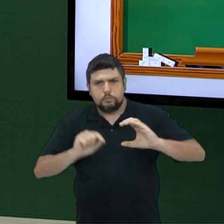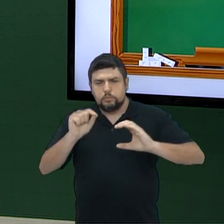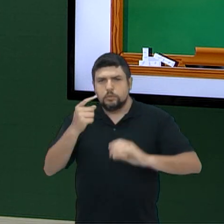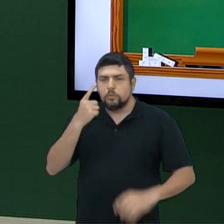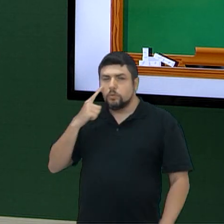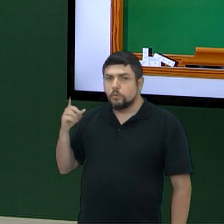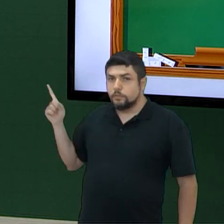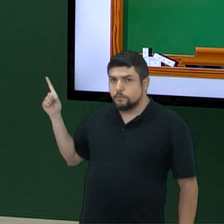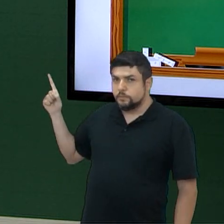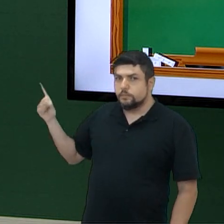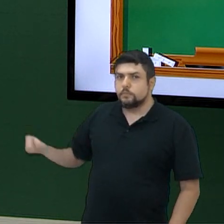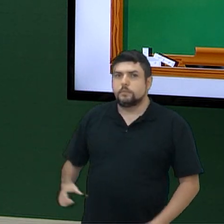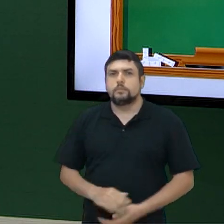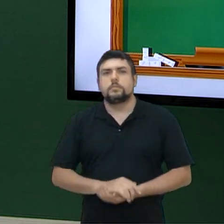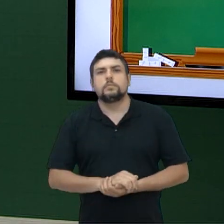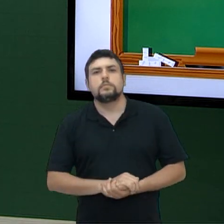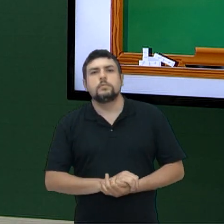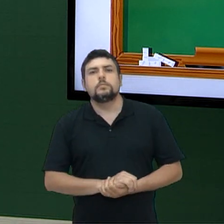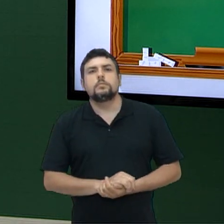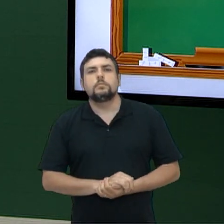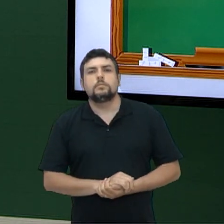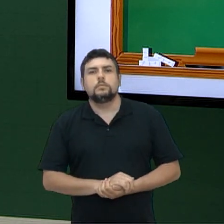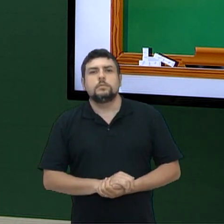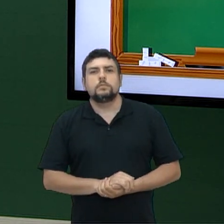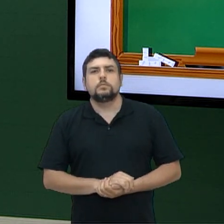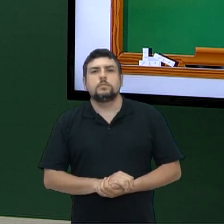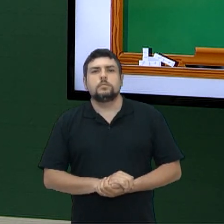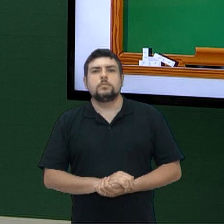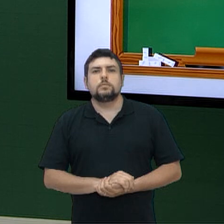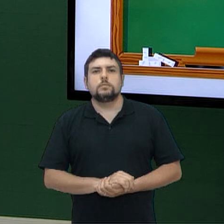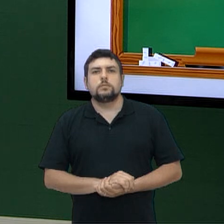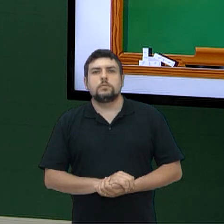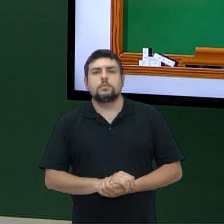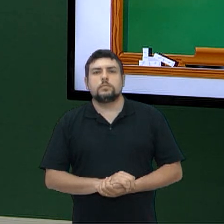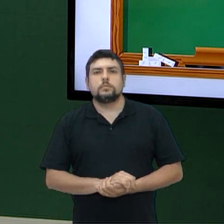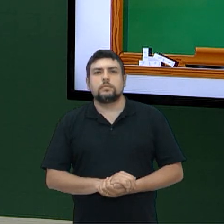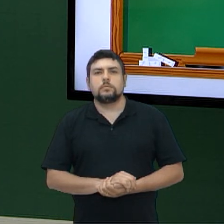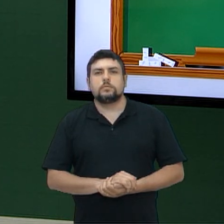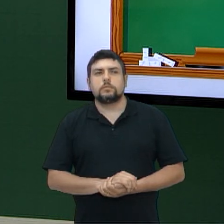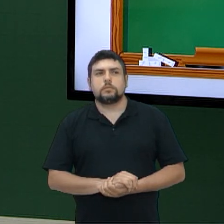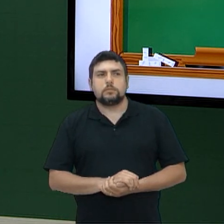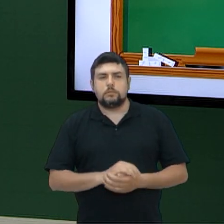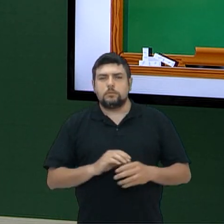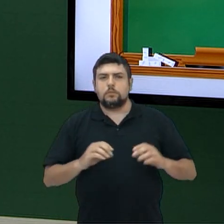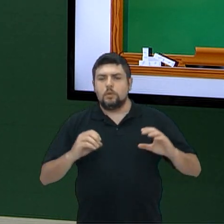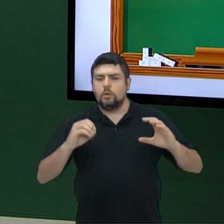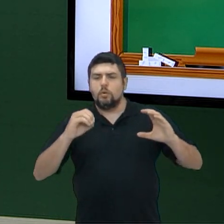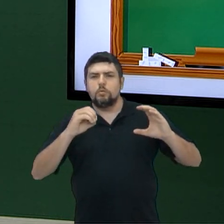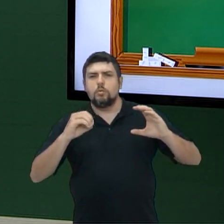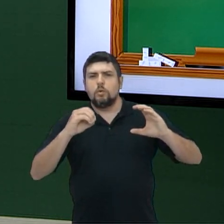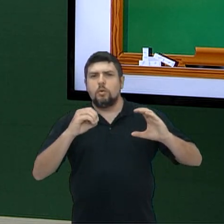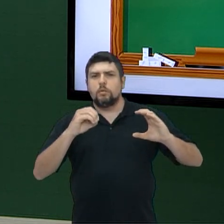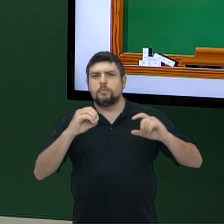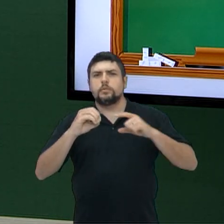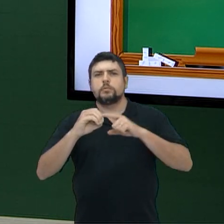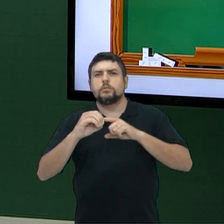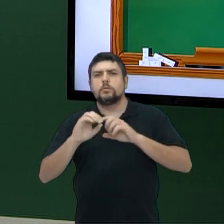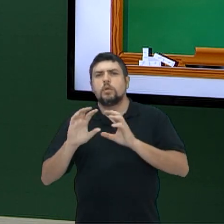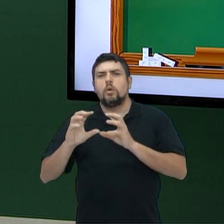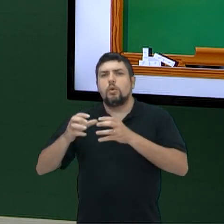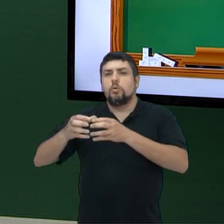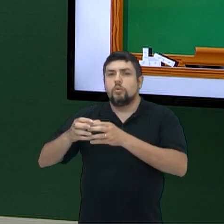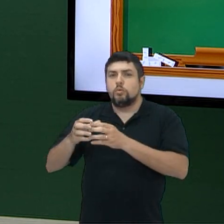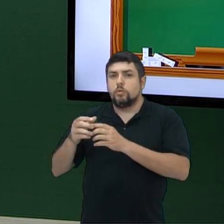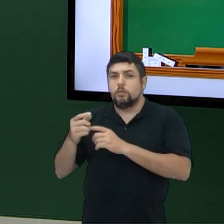elétrons, 3 elétrons e 4 elétrons. O oxigênio, pessoal, ele pertence ao grupo